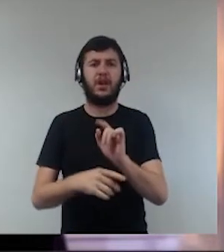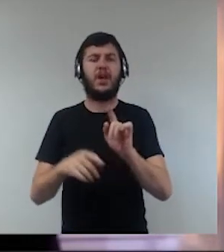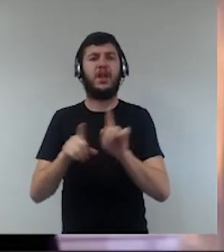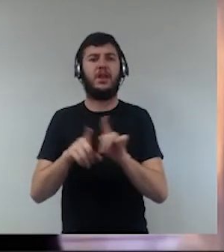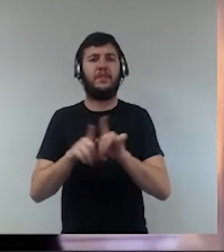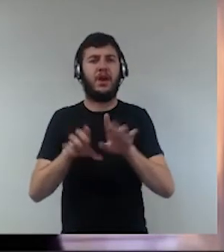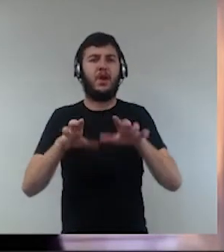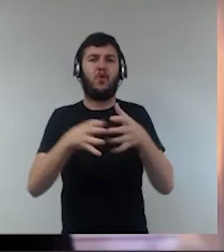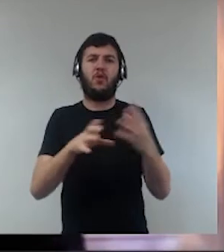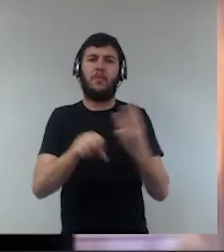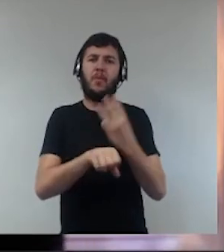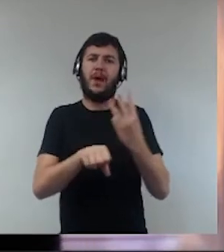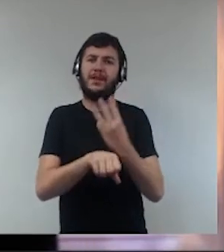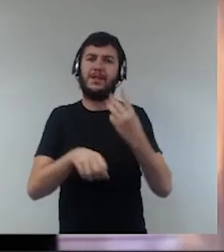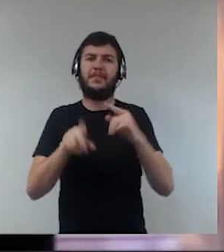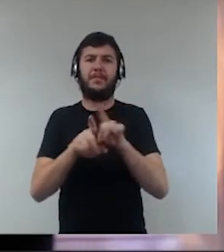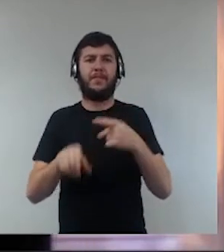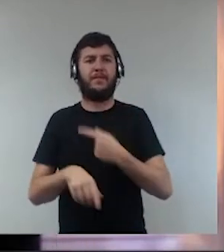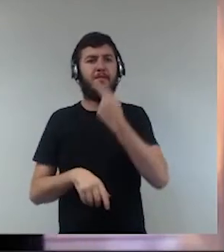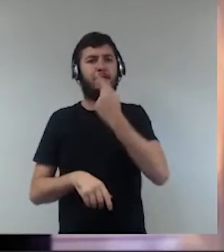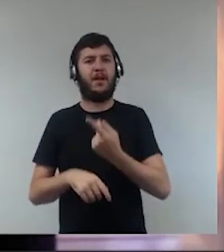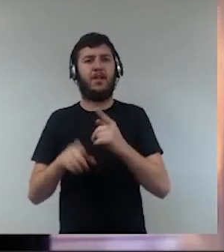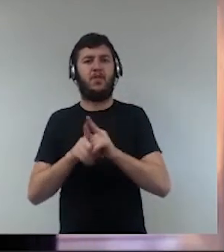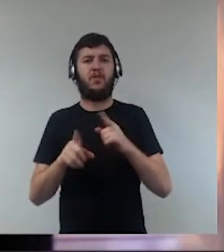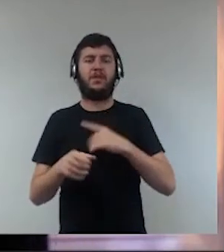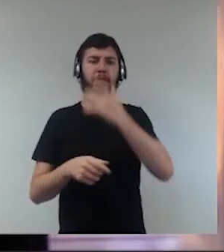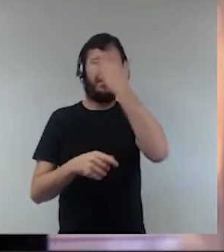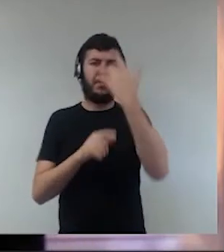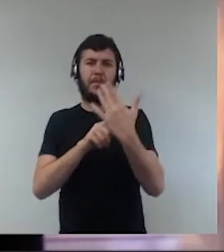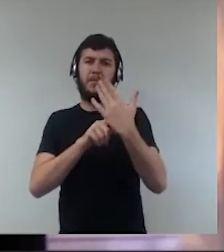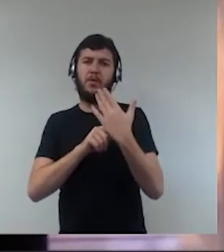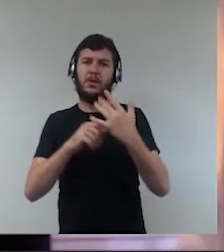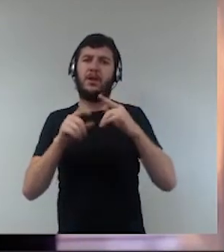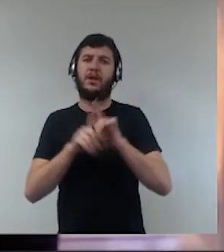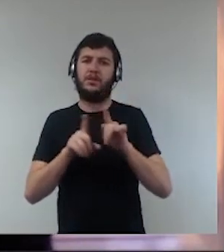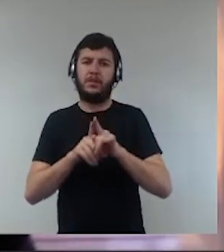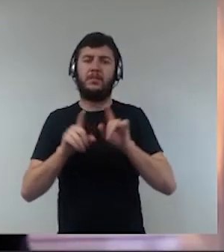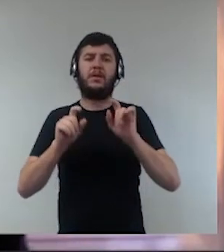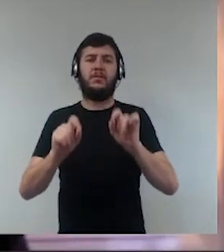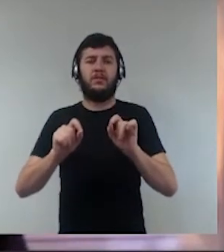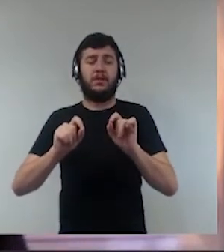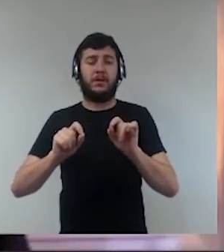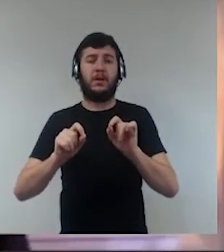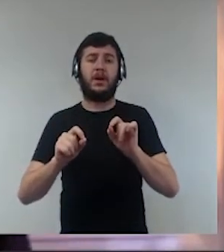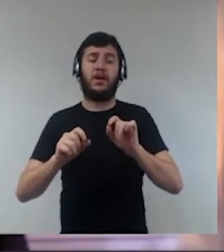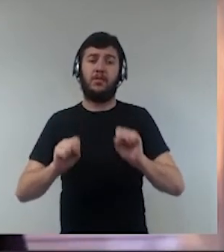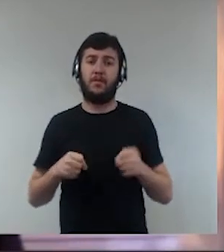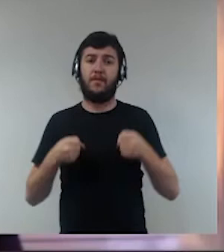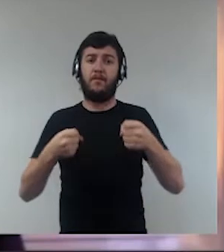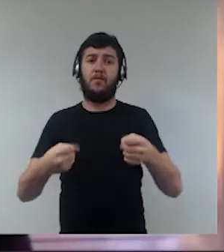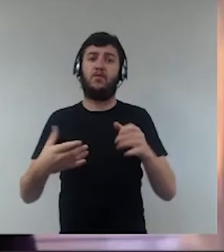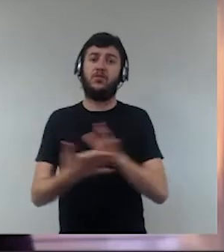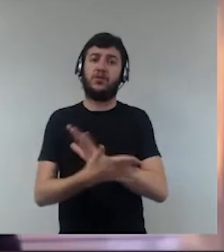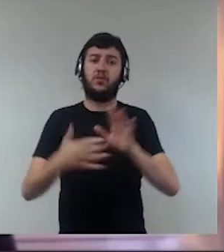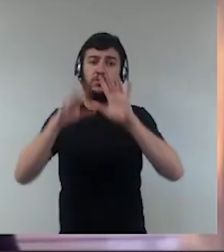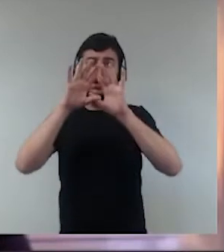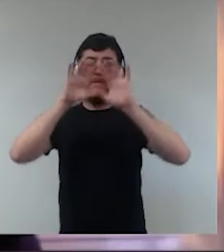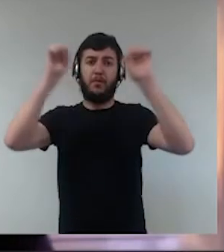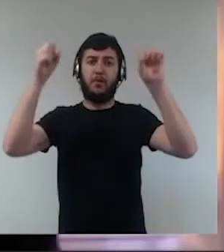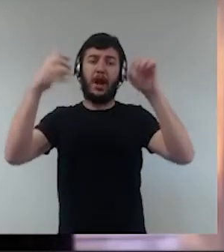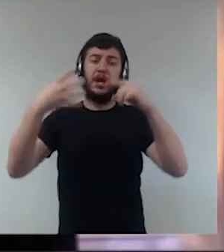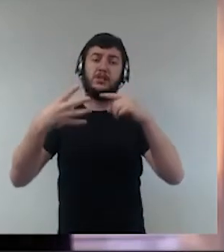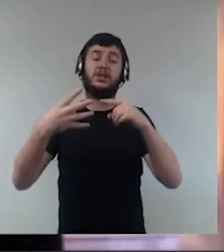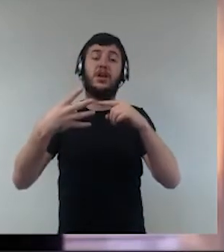grupos de WhatsApp. Então, houve esse esforço dos tribunais de segunda instância para manterem para criarem